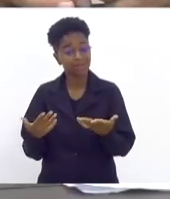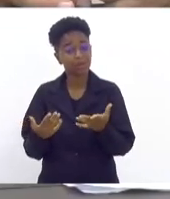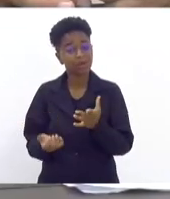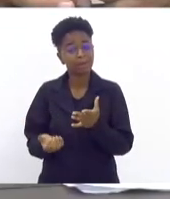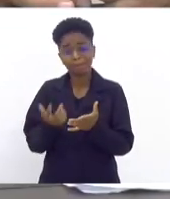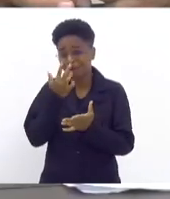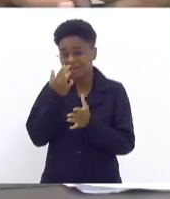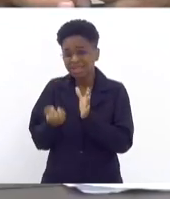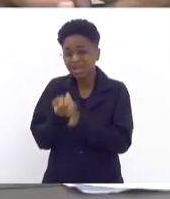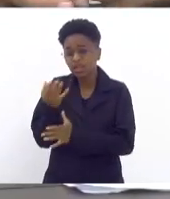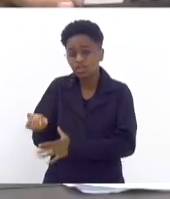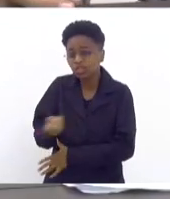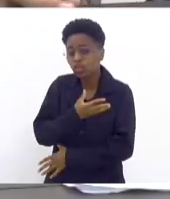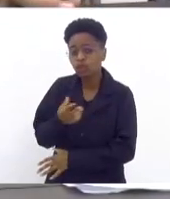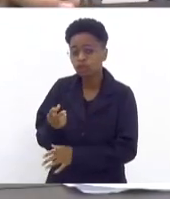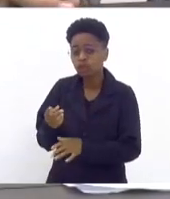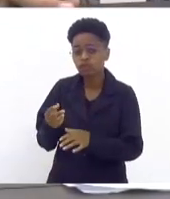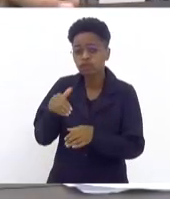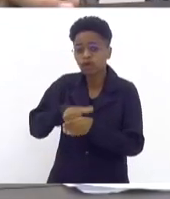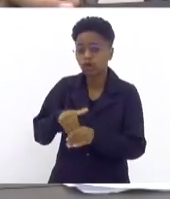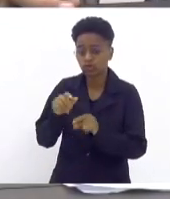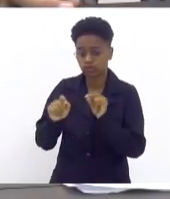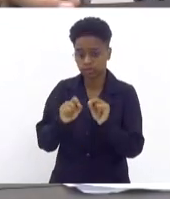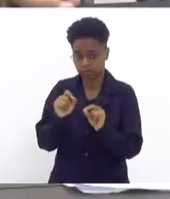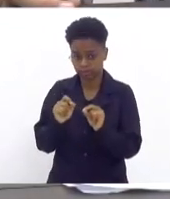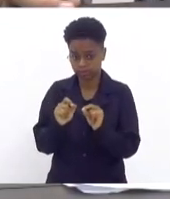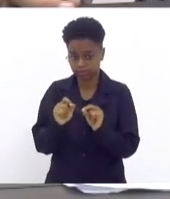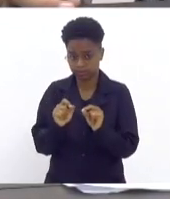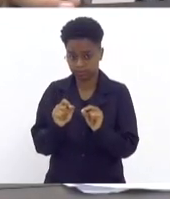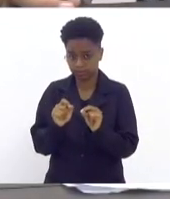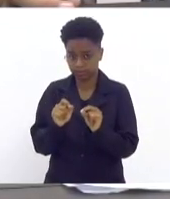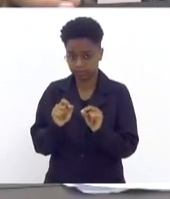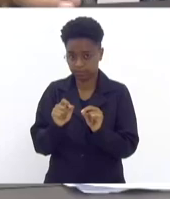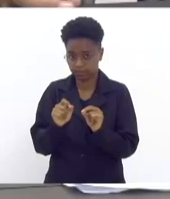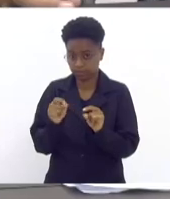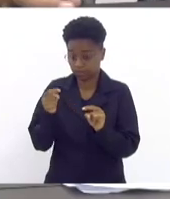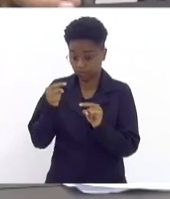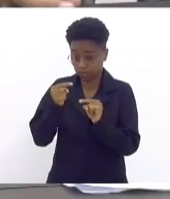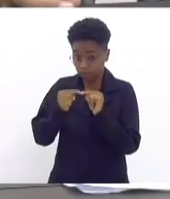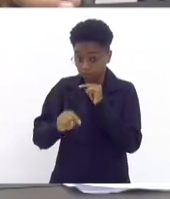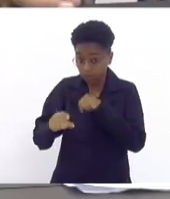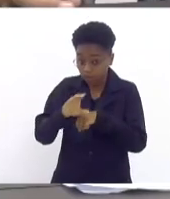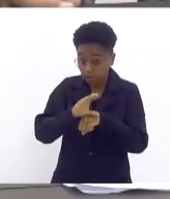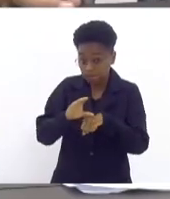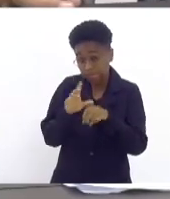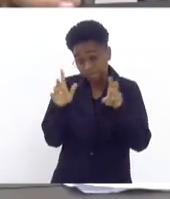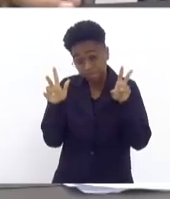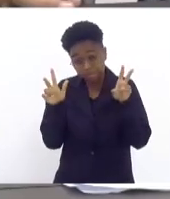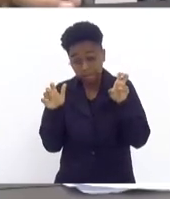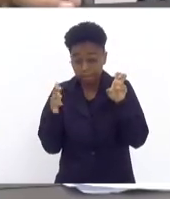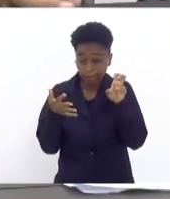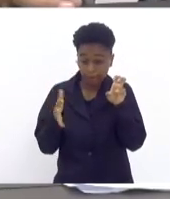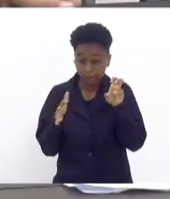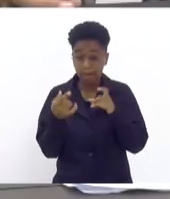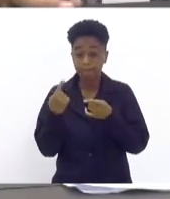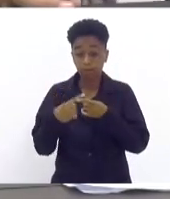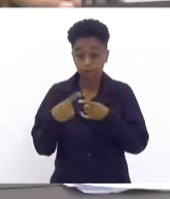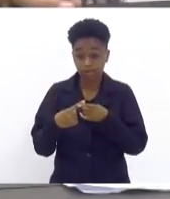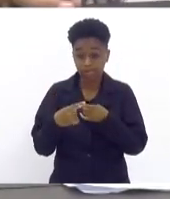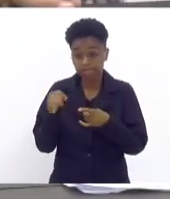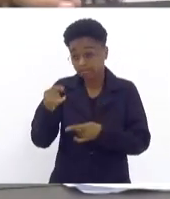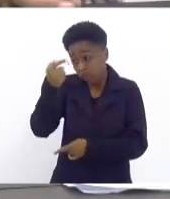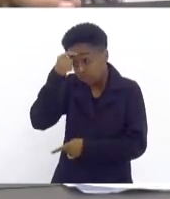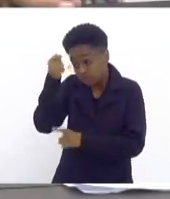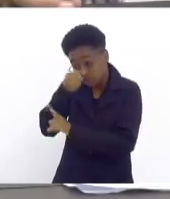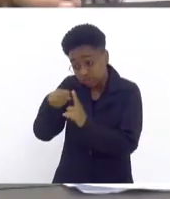novo voto, que é o seguinte: é inconstitucional em termos, porque em vista da consciência